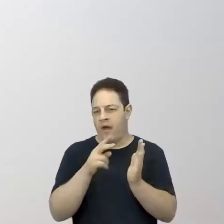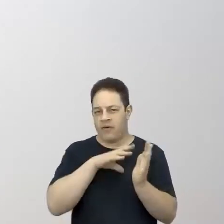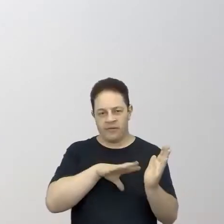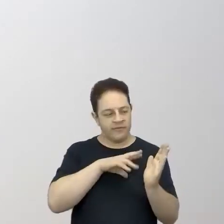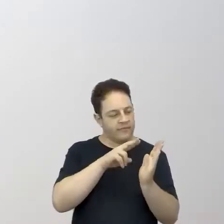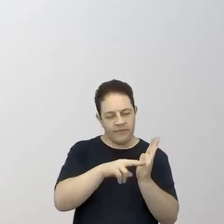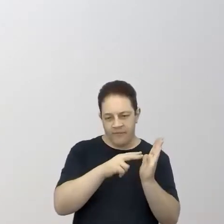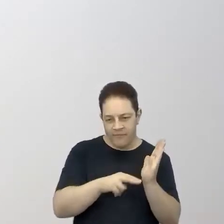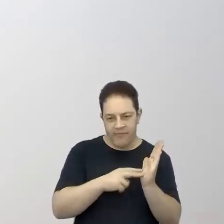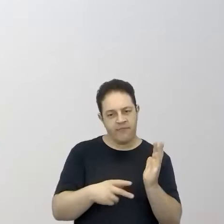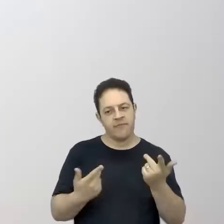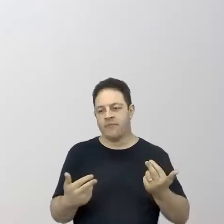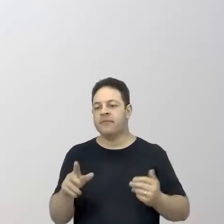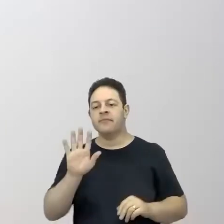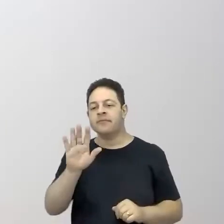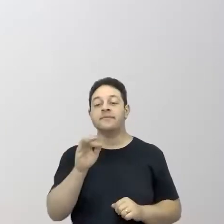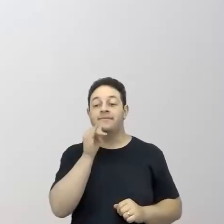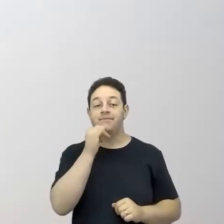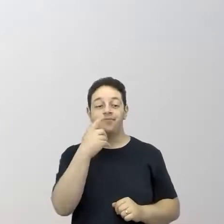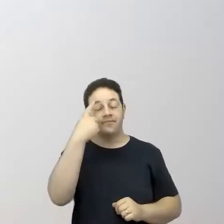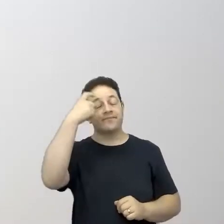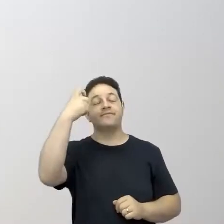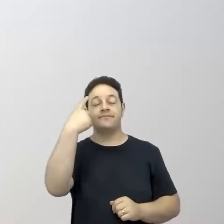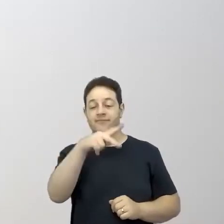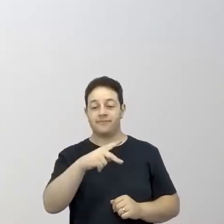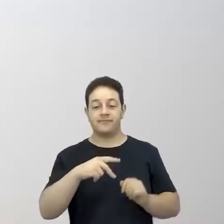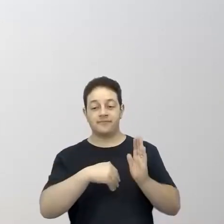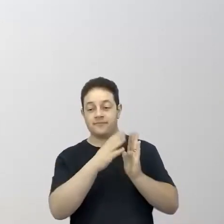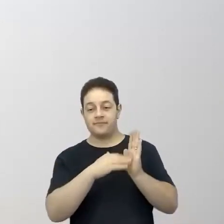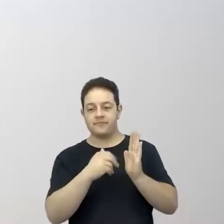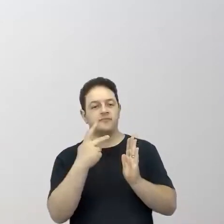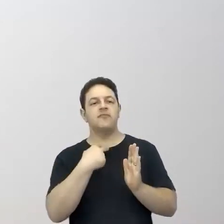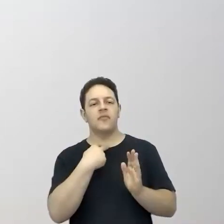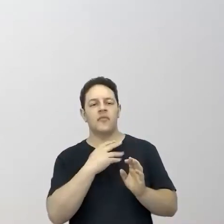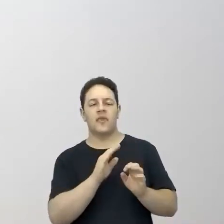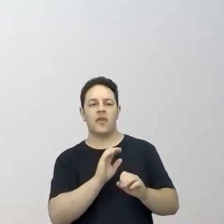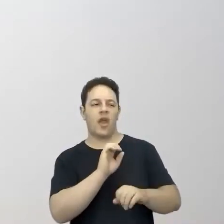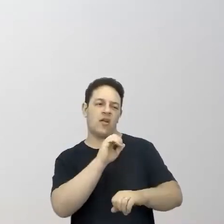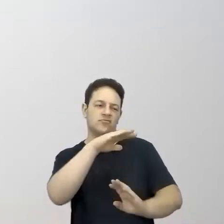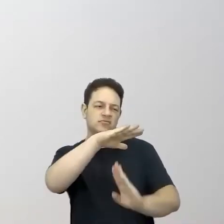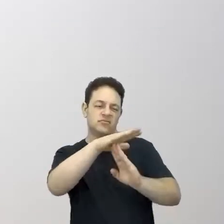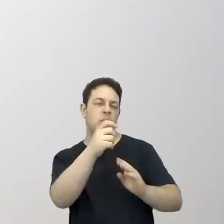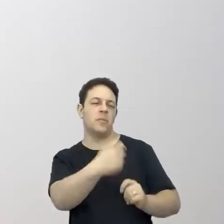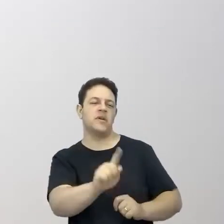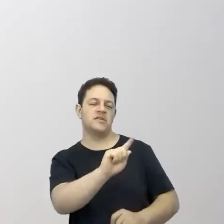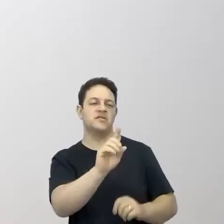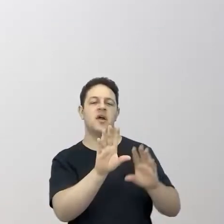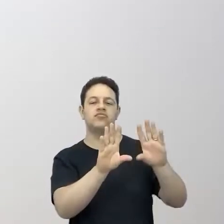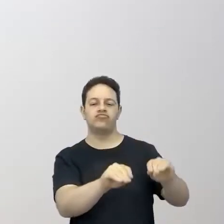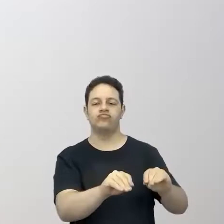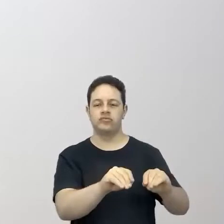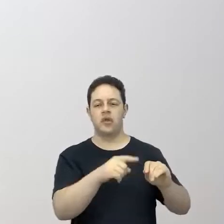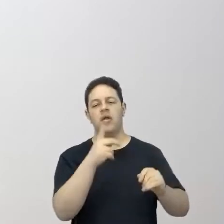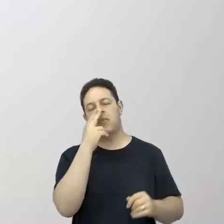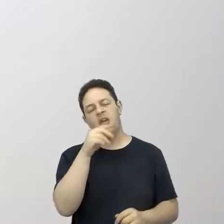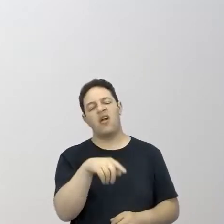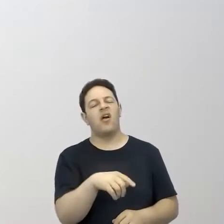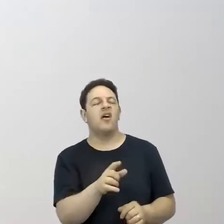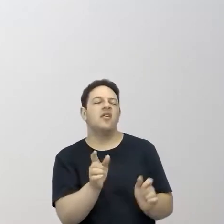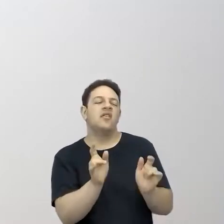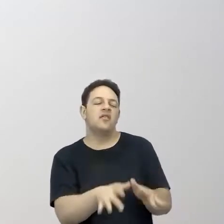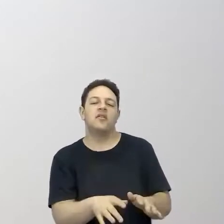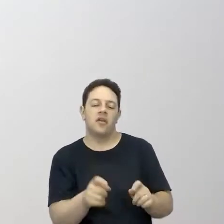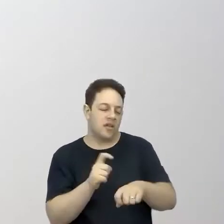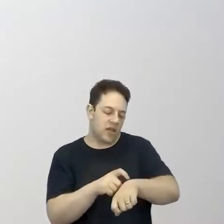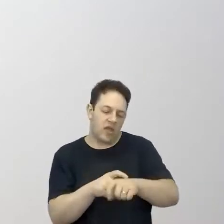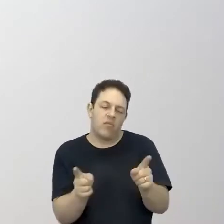né? Mas uma ideia artística, às vezes, ela não pode ser suprimida, né? Ela não pode ser diminuída num tempo